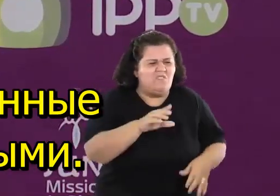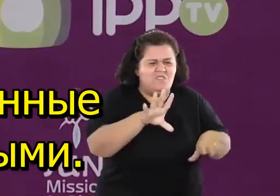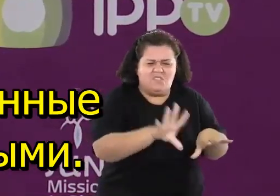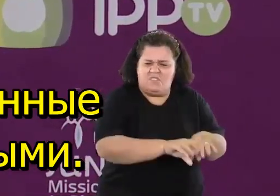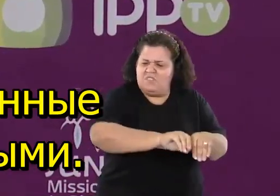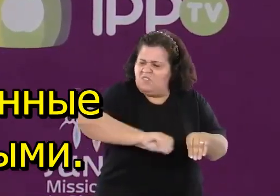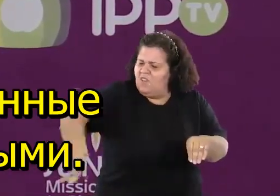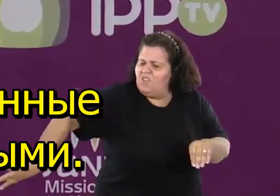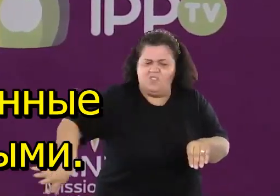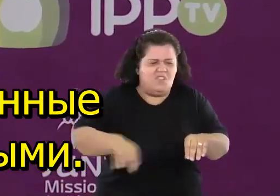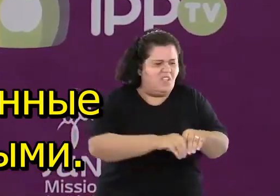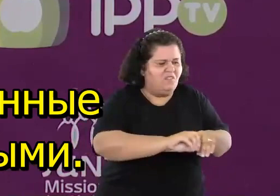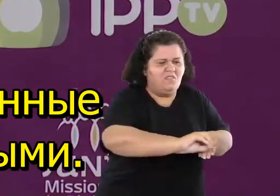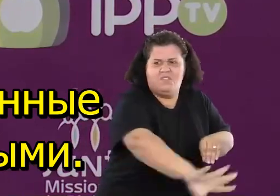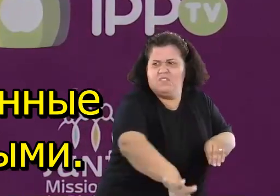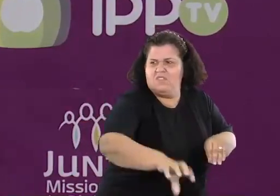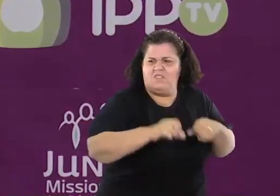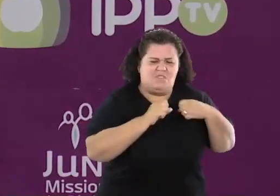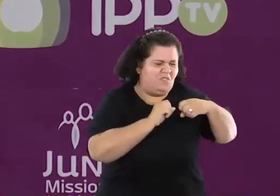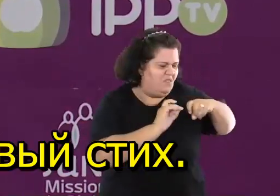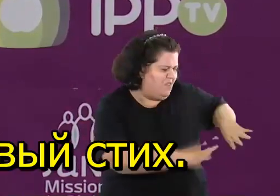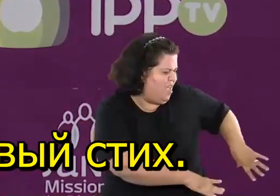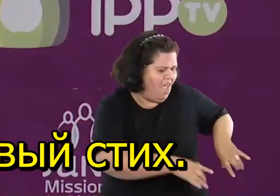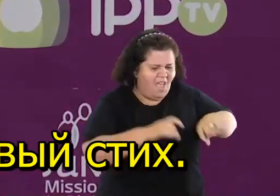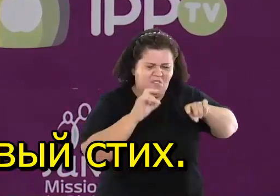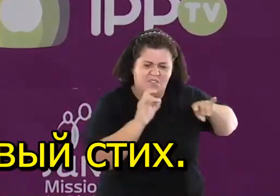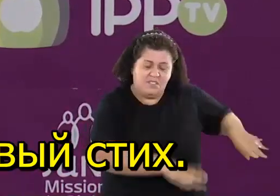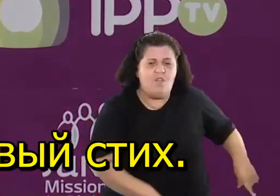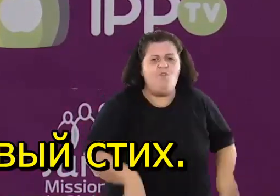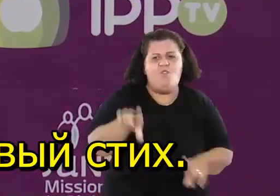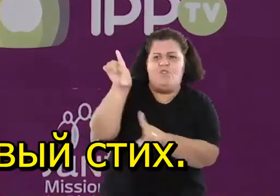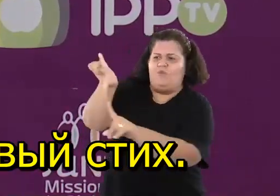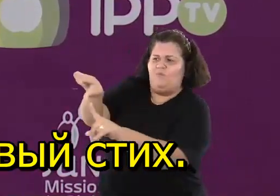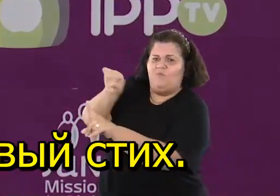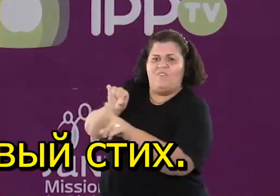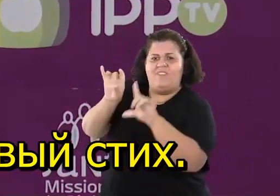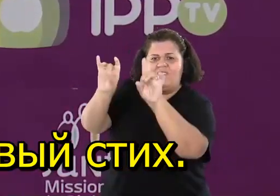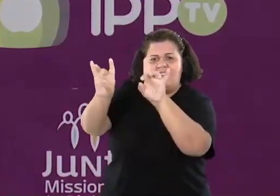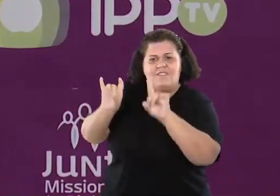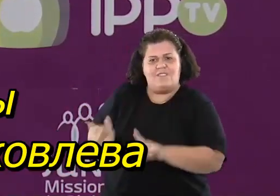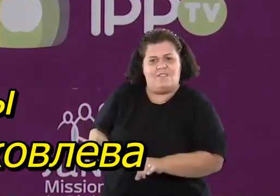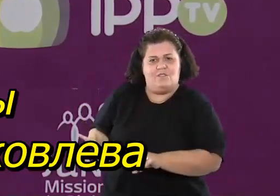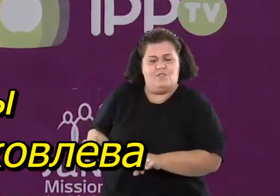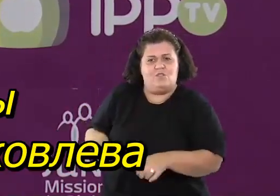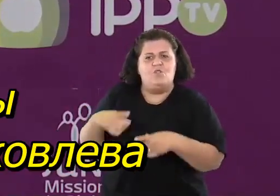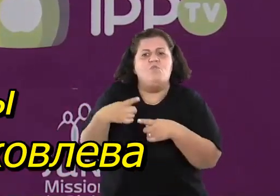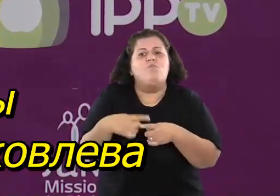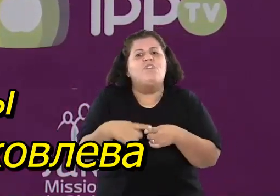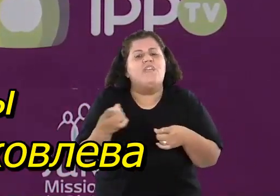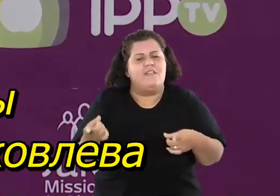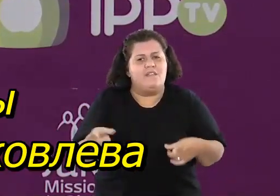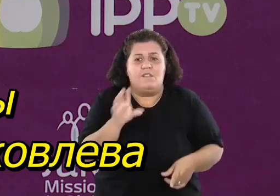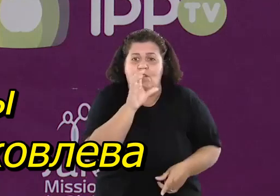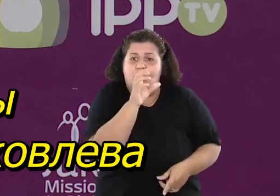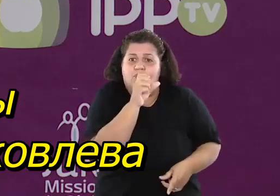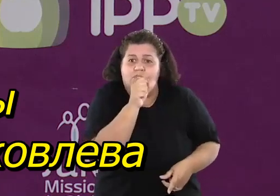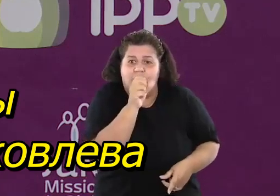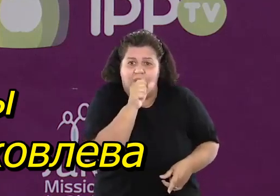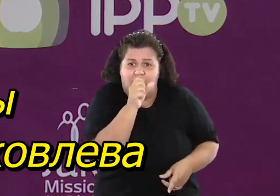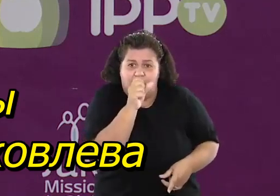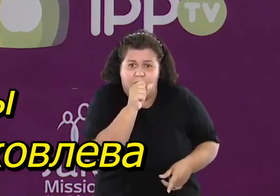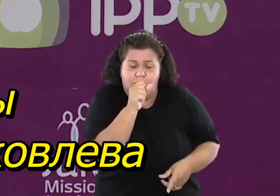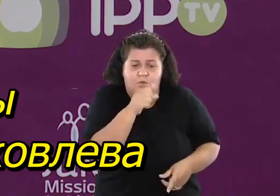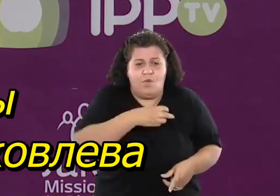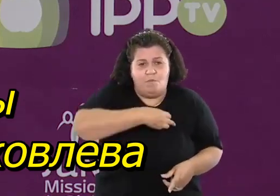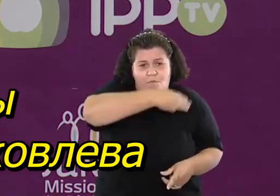são privilegiados. Chama a sua atenção para o verso primeiro. Passado o sábado, Maria Madalena, Maria